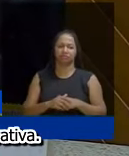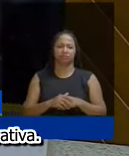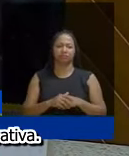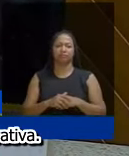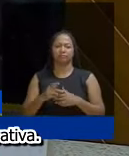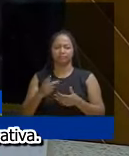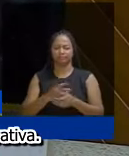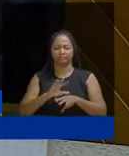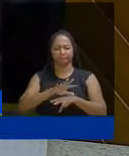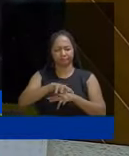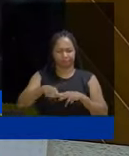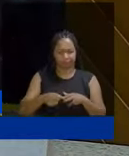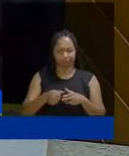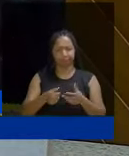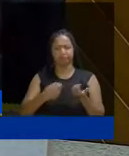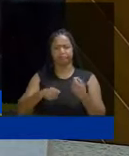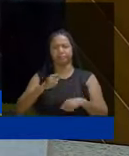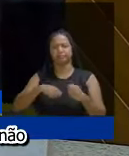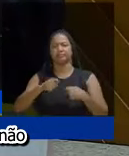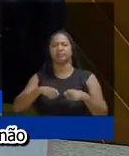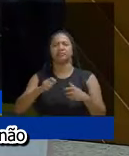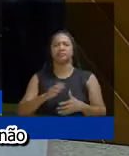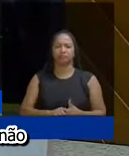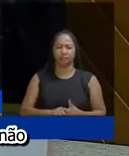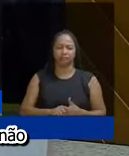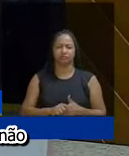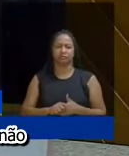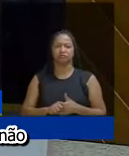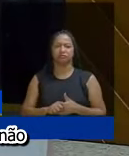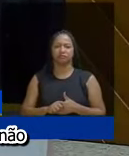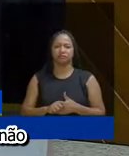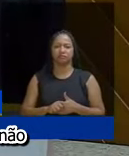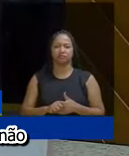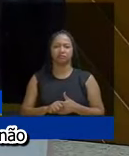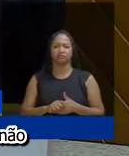improbidade administrativa. O